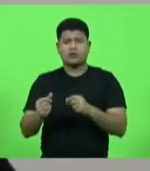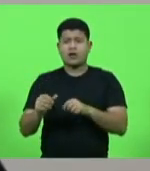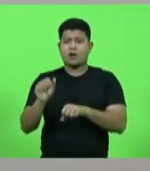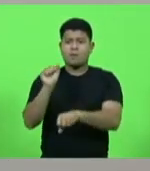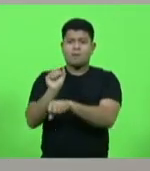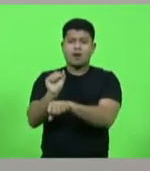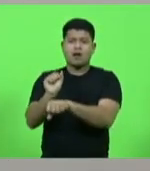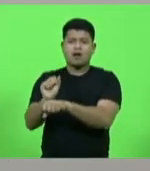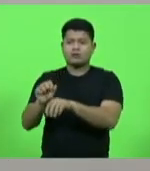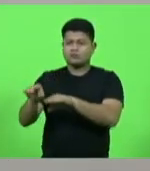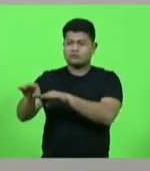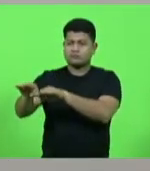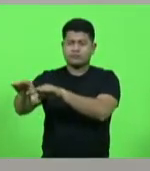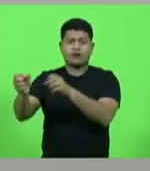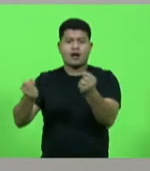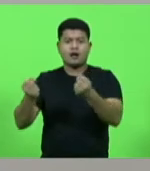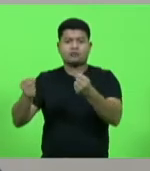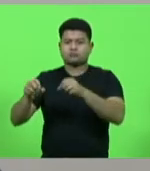da BR,